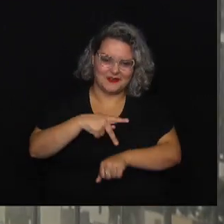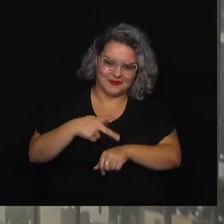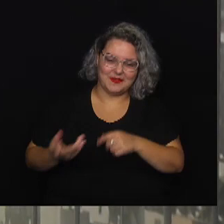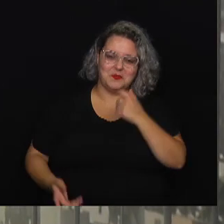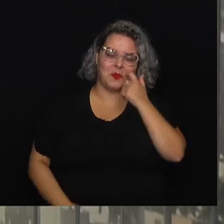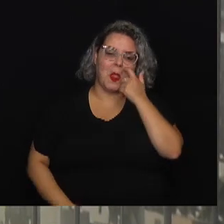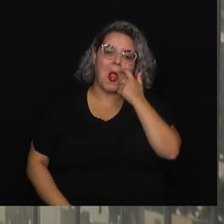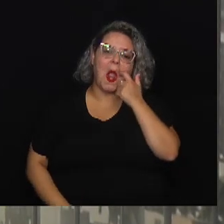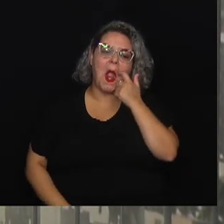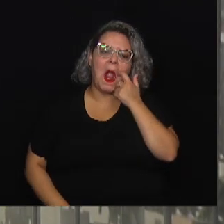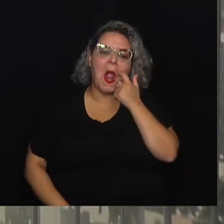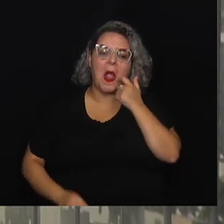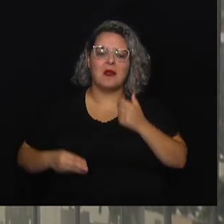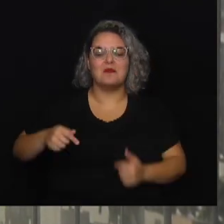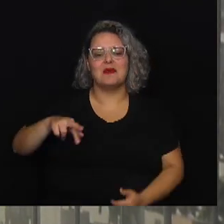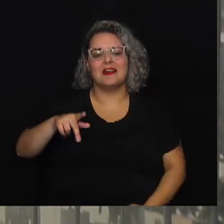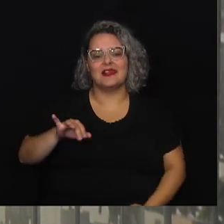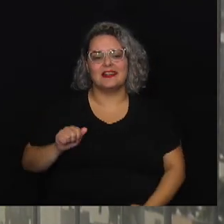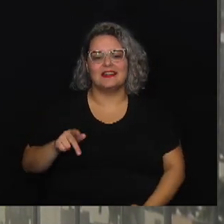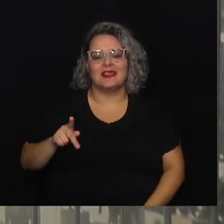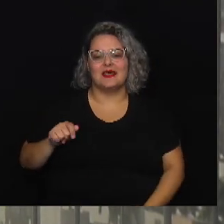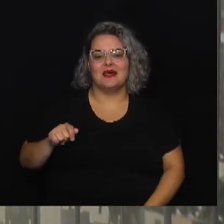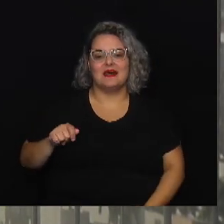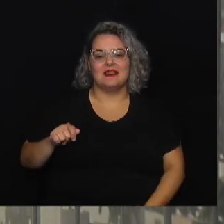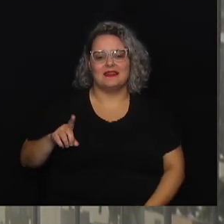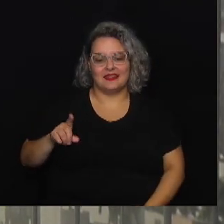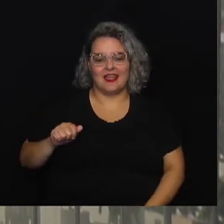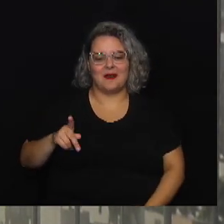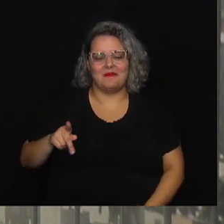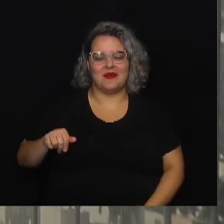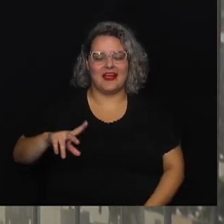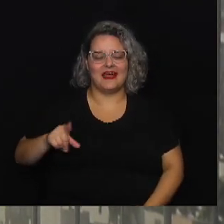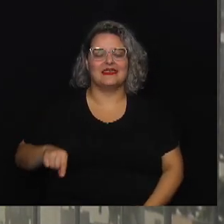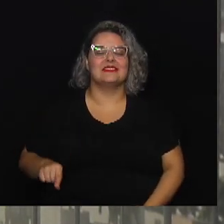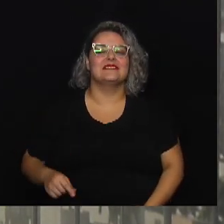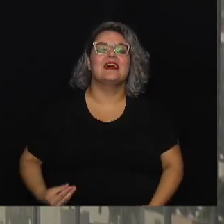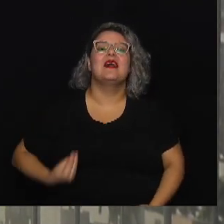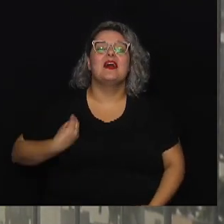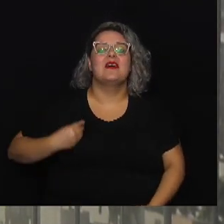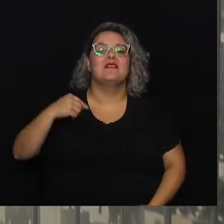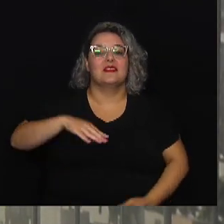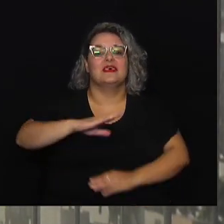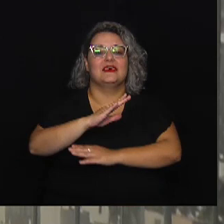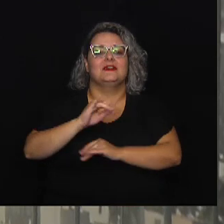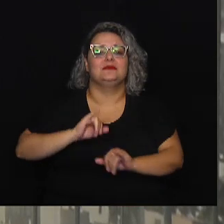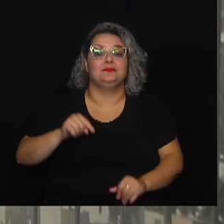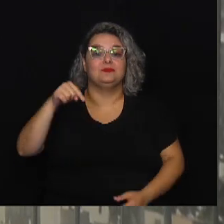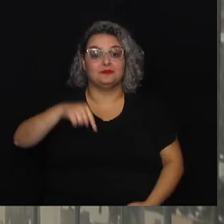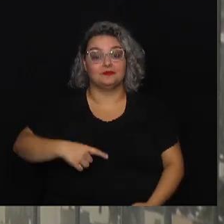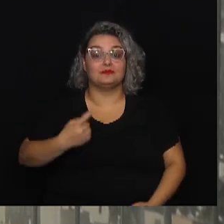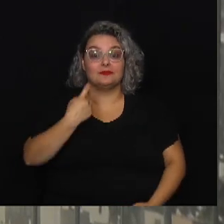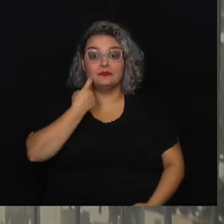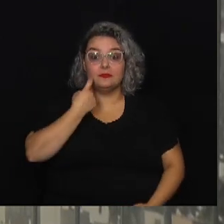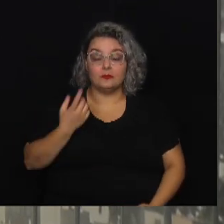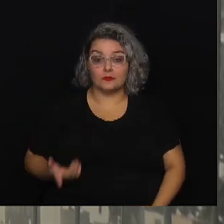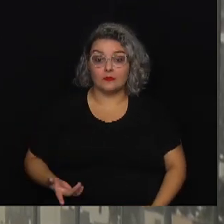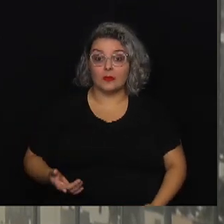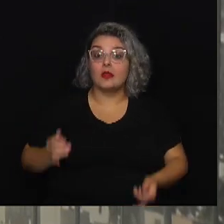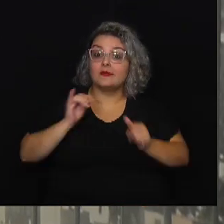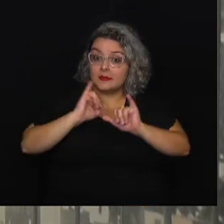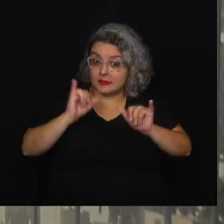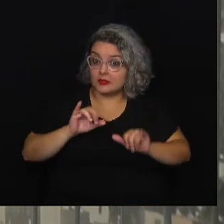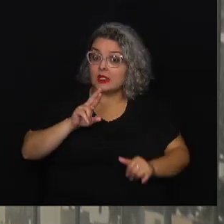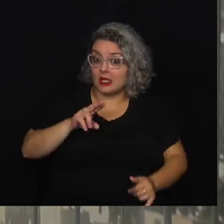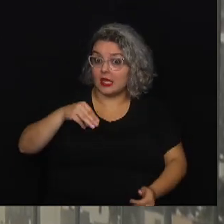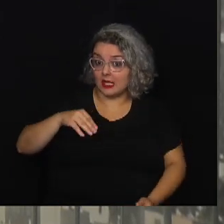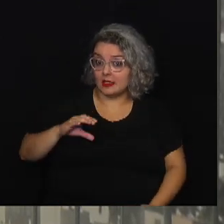país. Maria da Paz Gunga participando ao vivo aqui do nosso Câmara Notícia nesta sexta-feira. Vamos com as notícias da